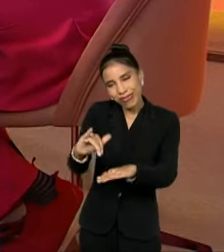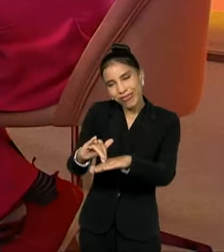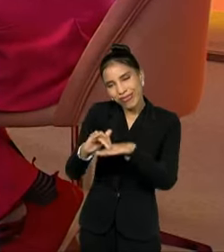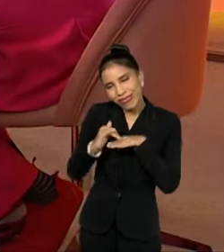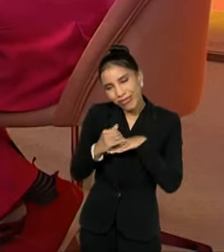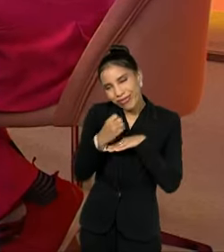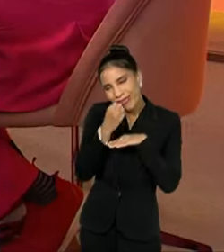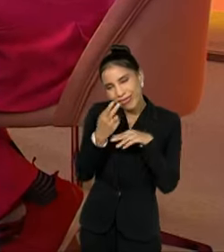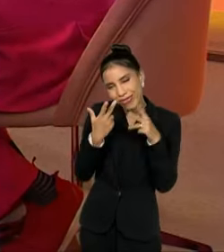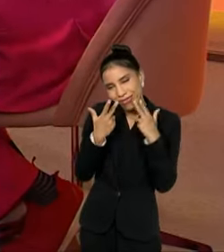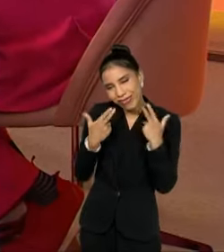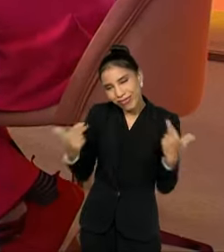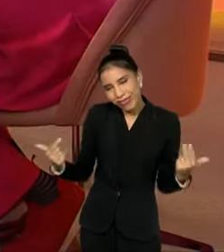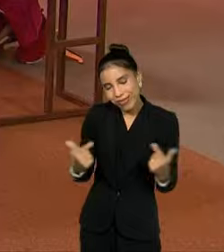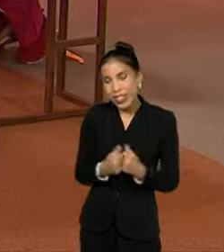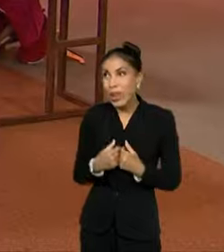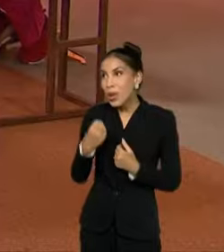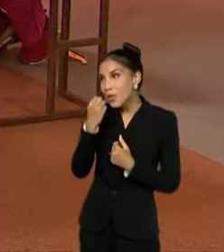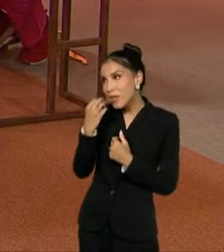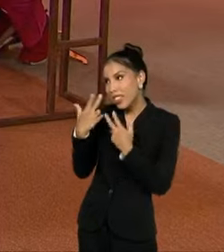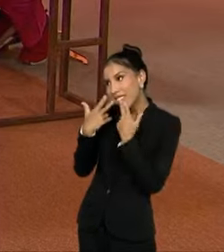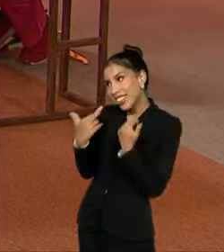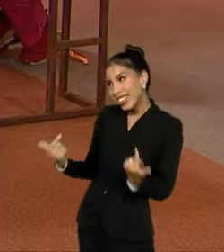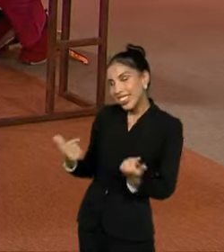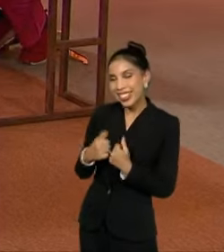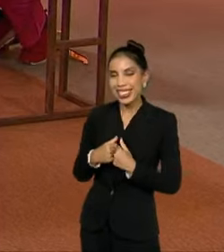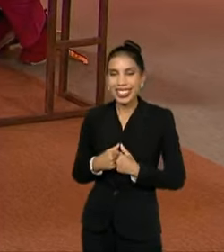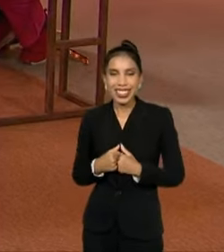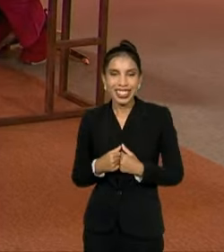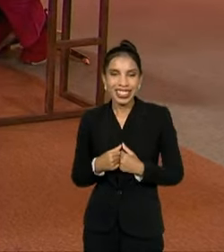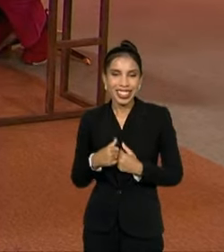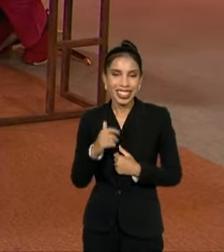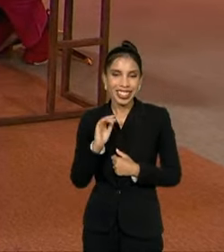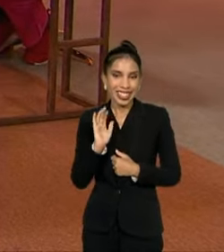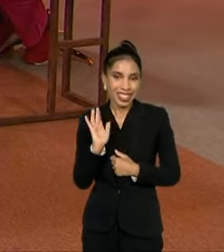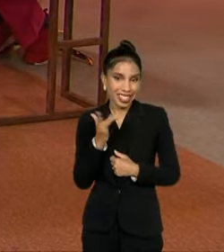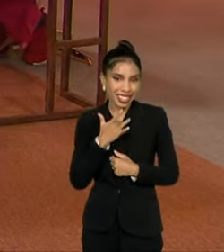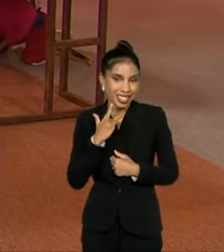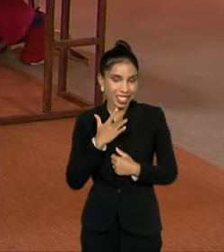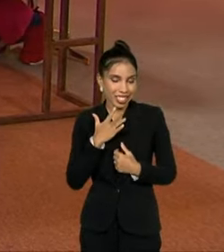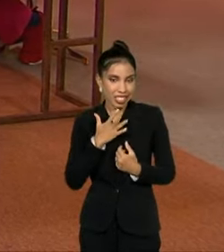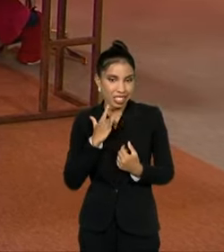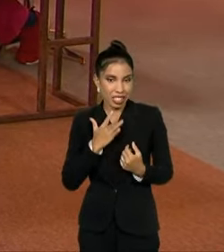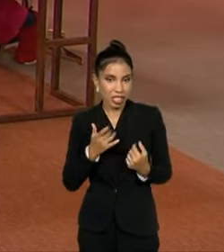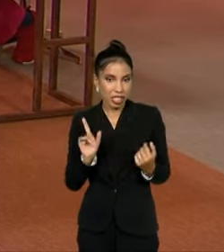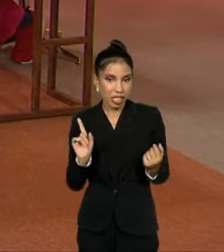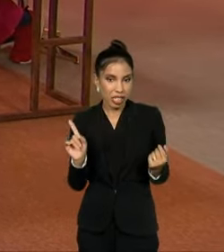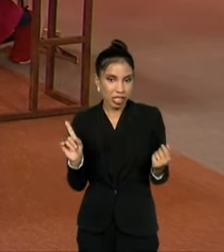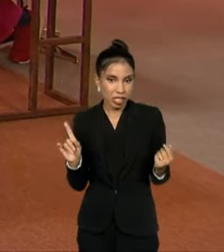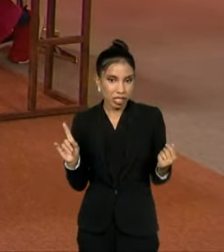agora, Gustavo. Eu já estava... Gente... Cissa, eu nunca participei de uma bancada tão magrinha.